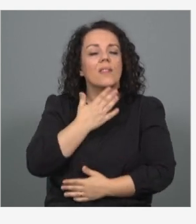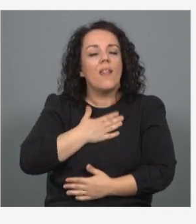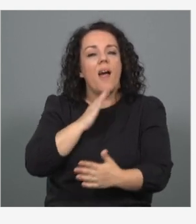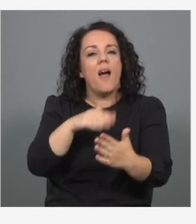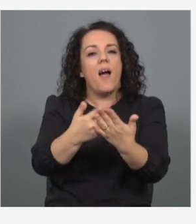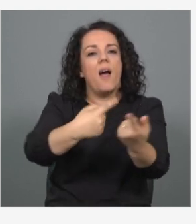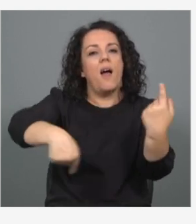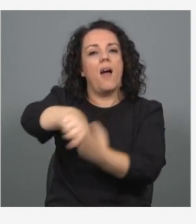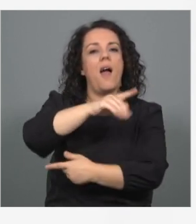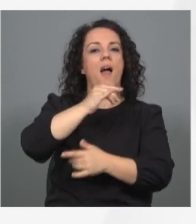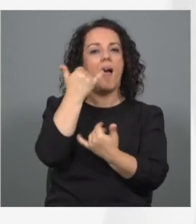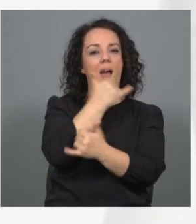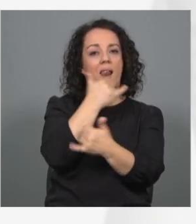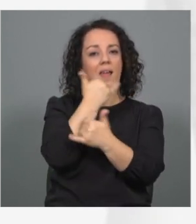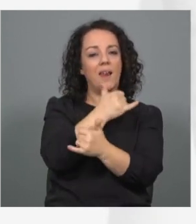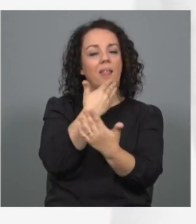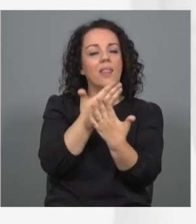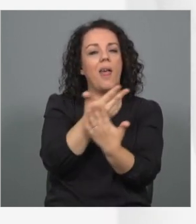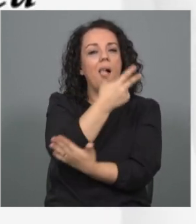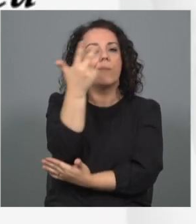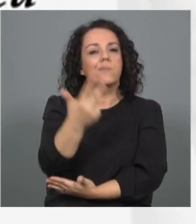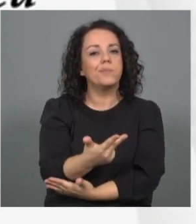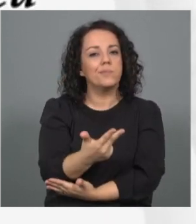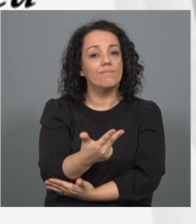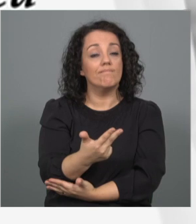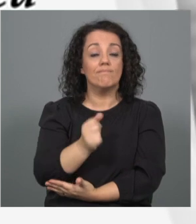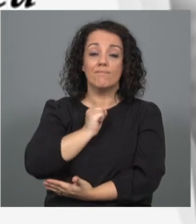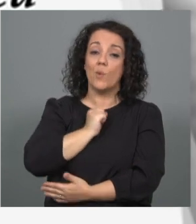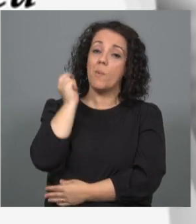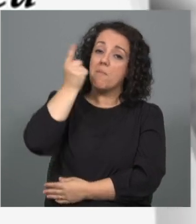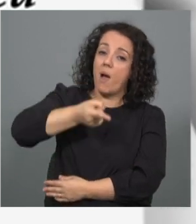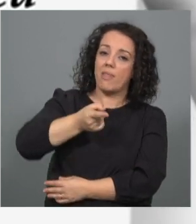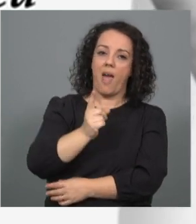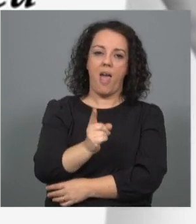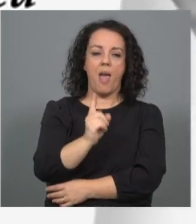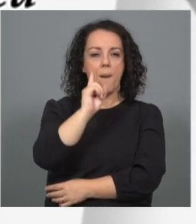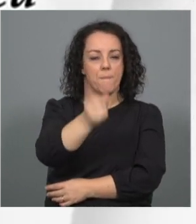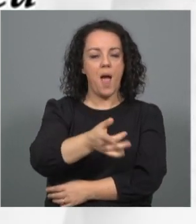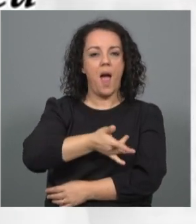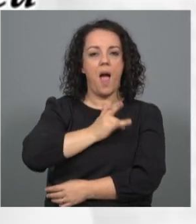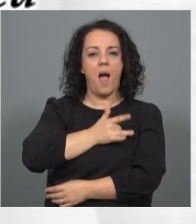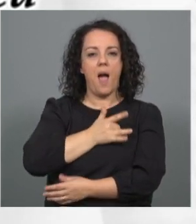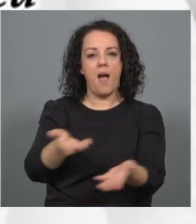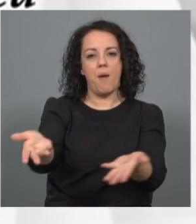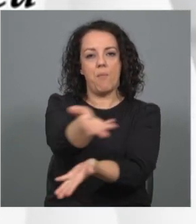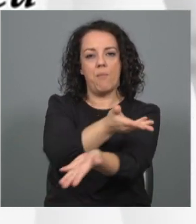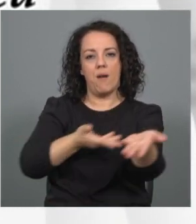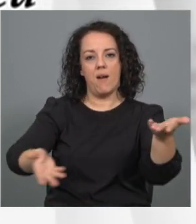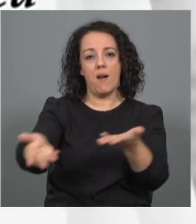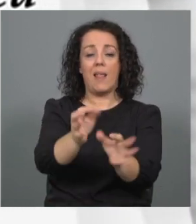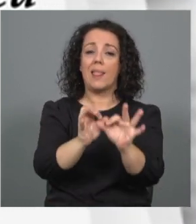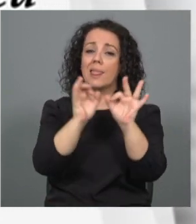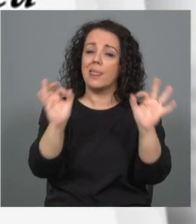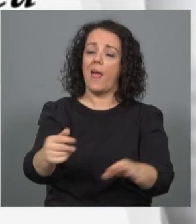e a vossa alegria seja completa. É este o meu mandamento, que vos ameis uns aos outros como eu